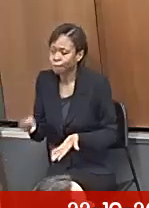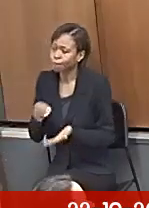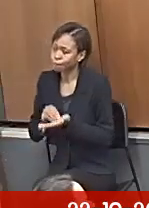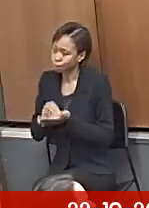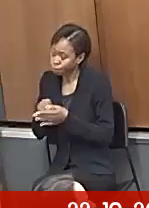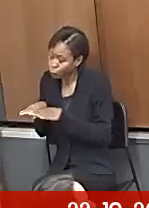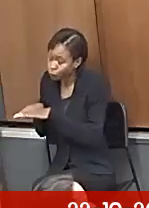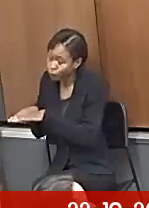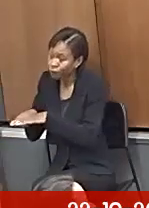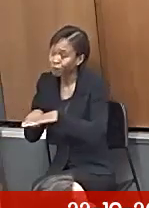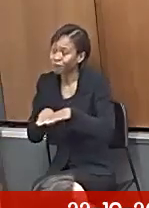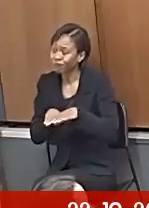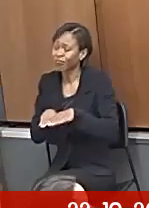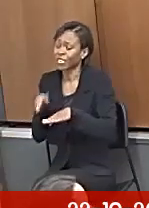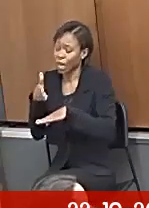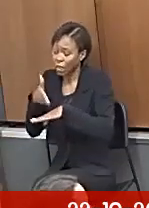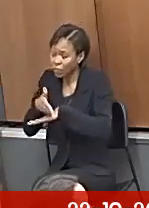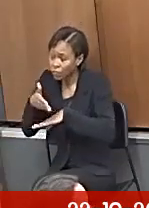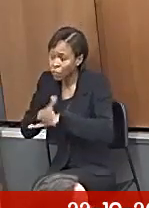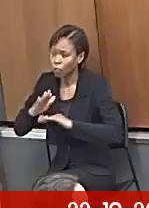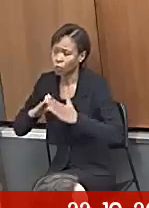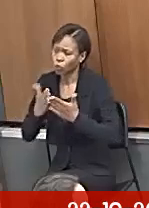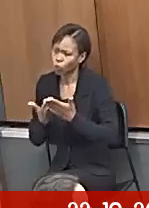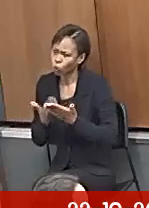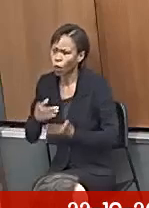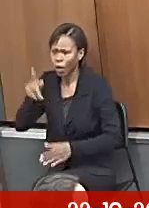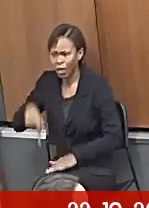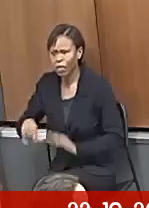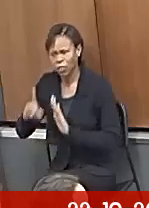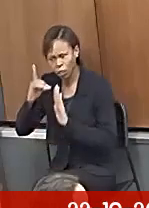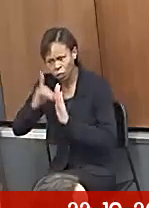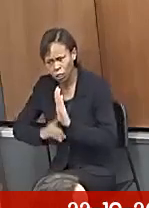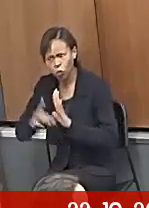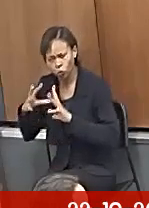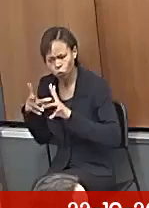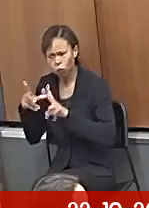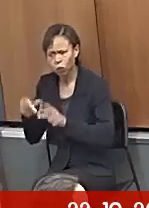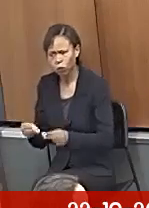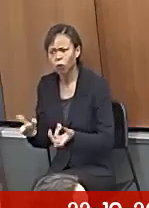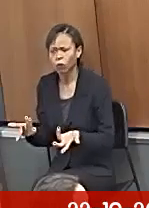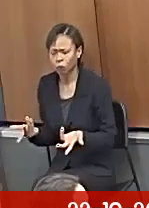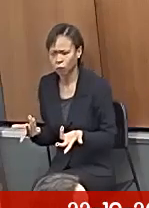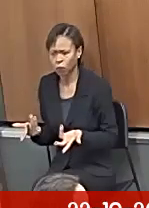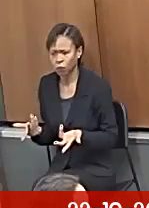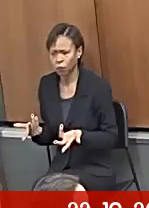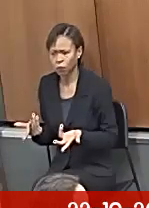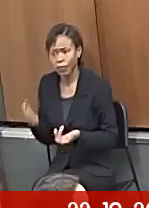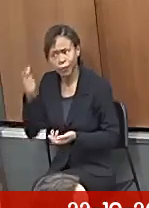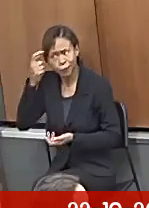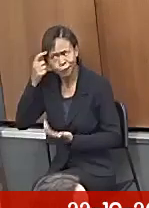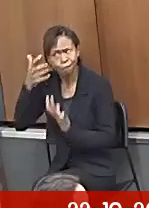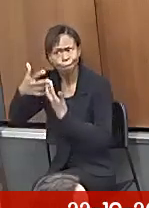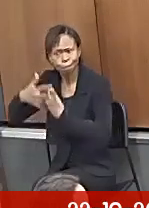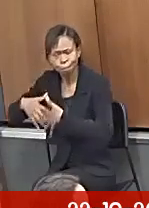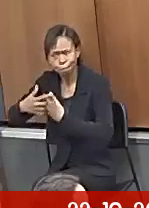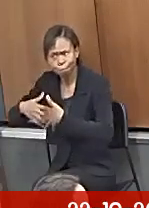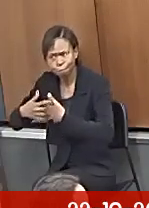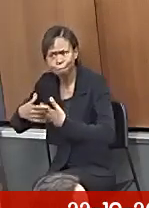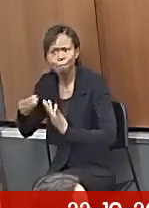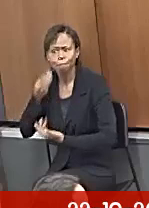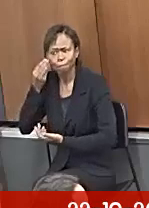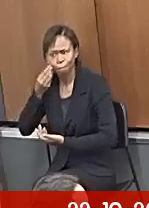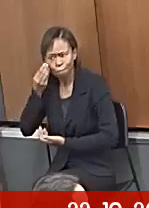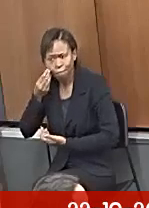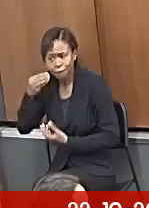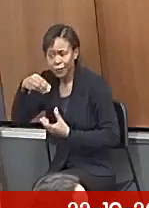acesso e permanência na escola é um direito que deve ser garantido a todos. Isso já seria o bastante para repensar e refazer a experiência